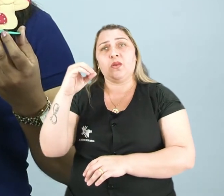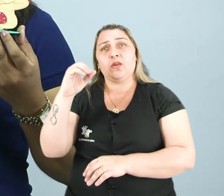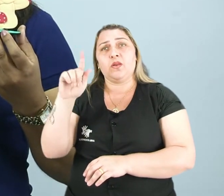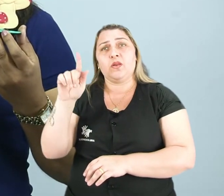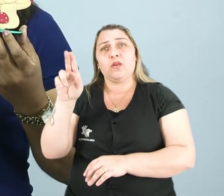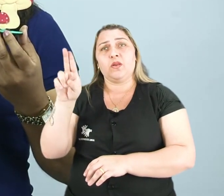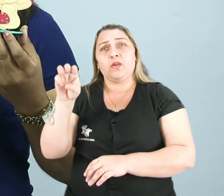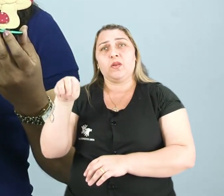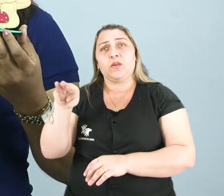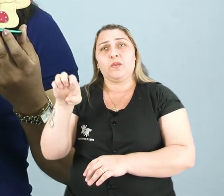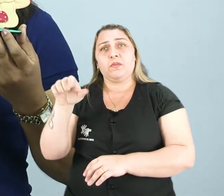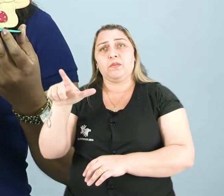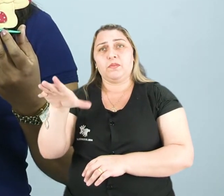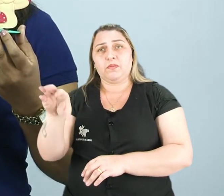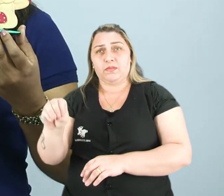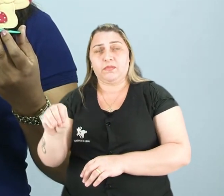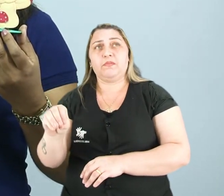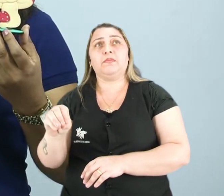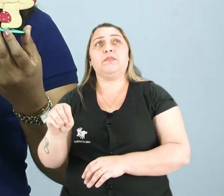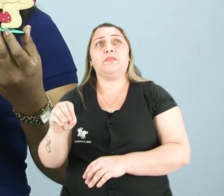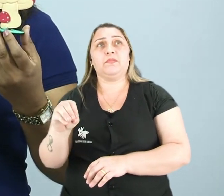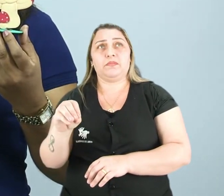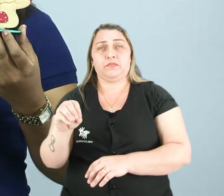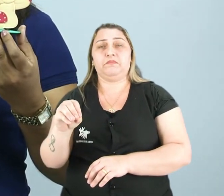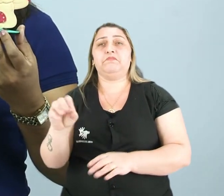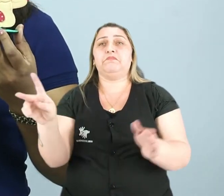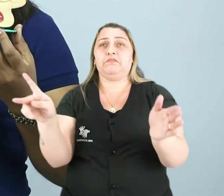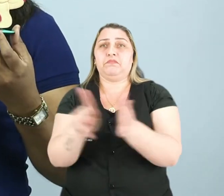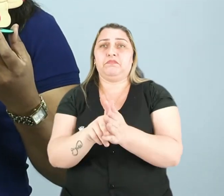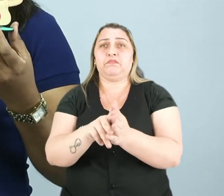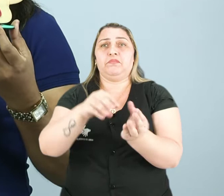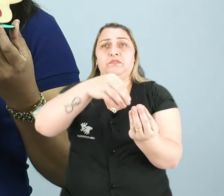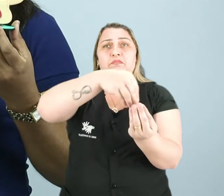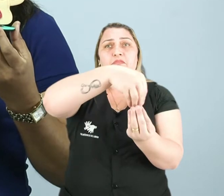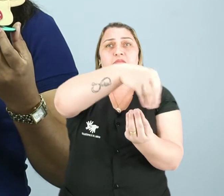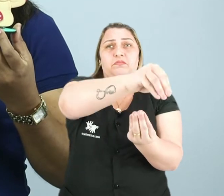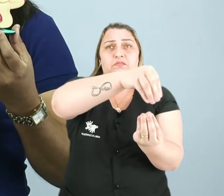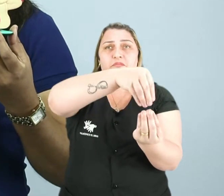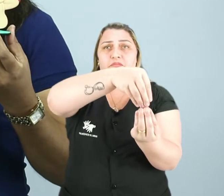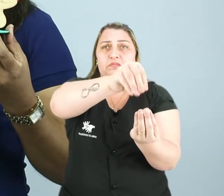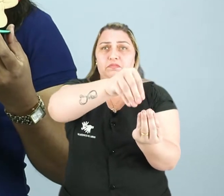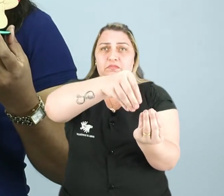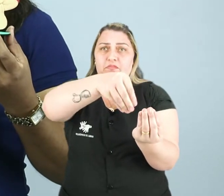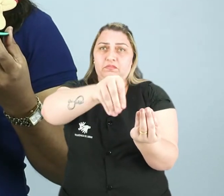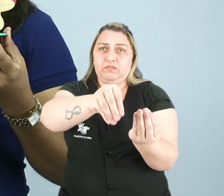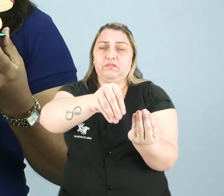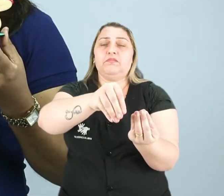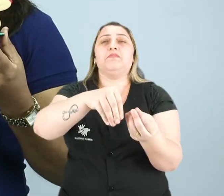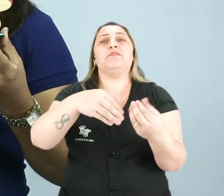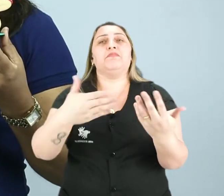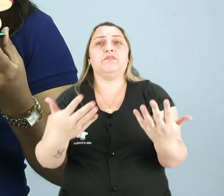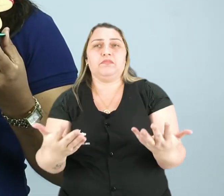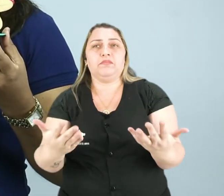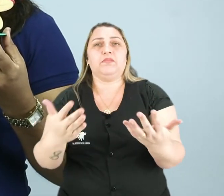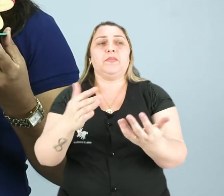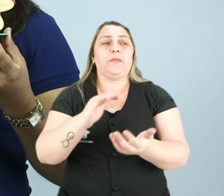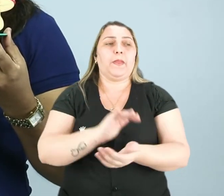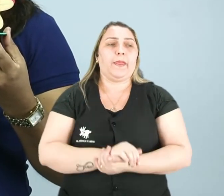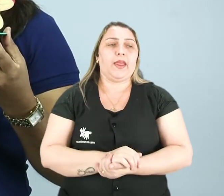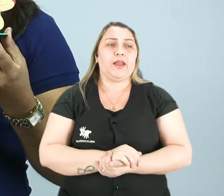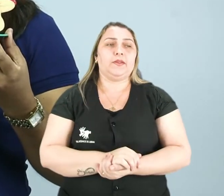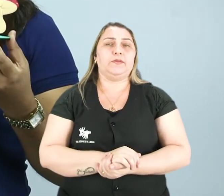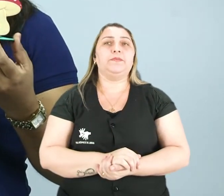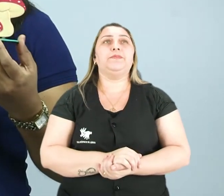é um fungo? Isso, ele pertence ao reino fungi, né? Ele é um fungo.